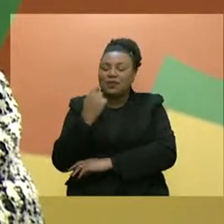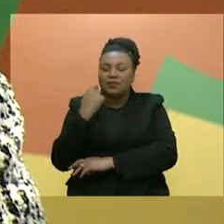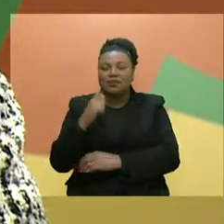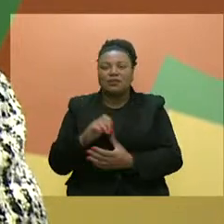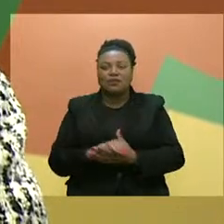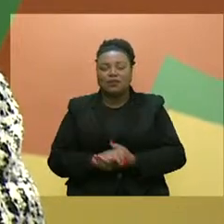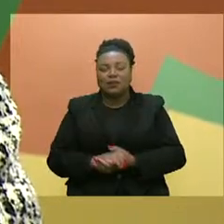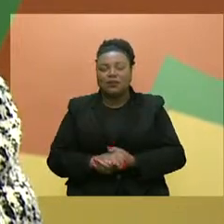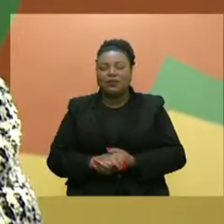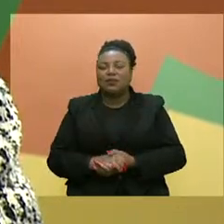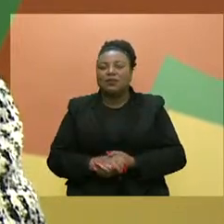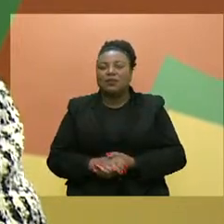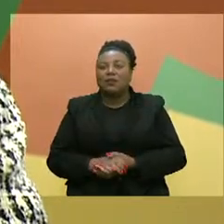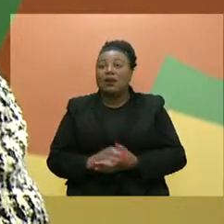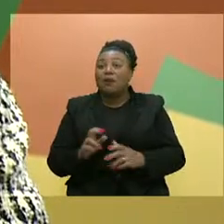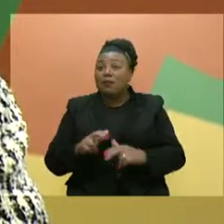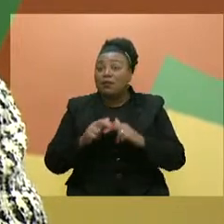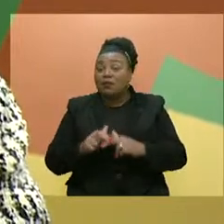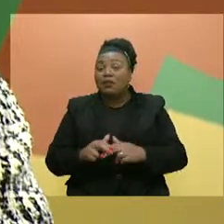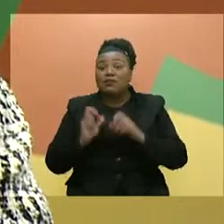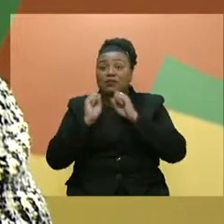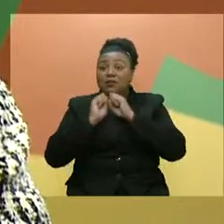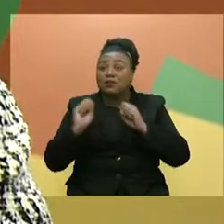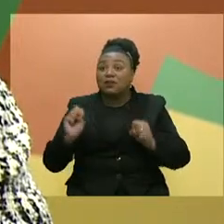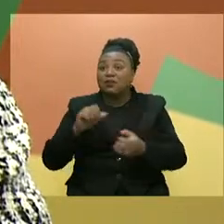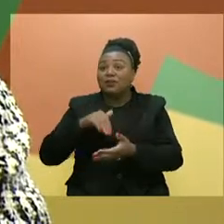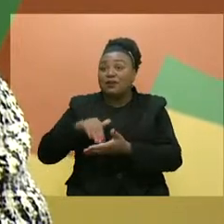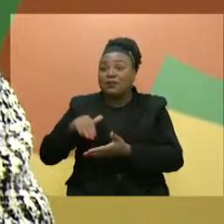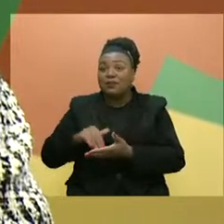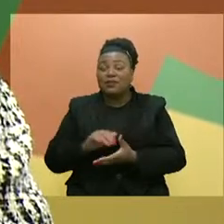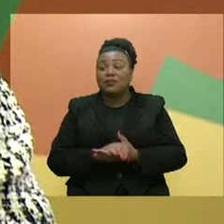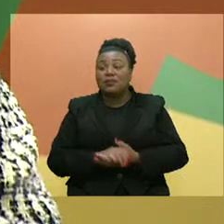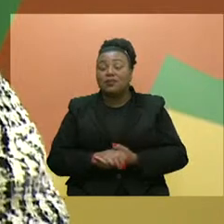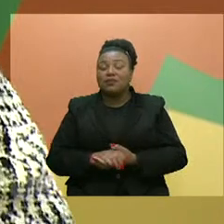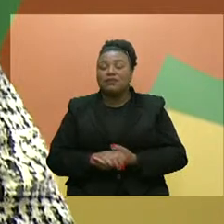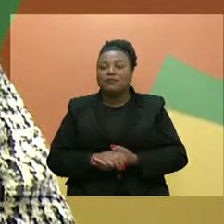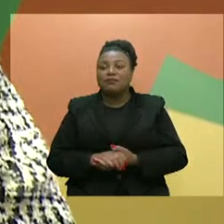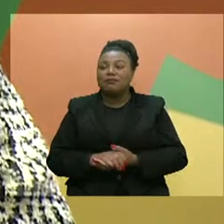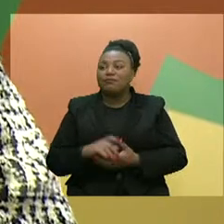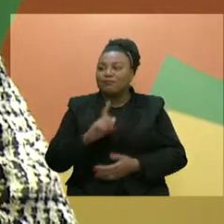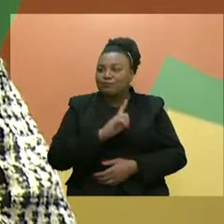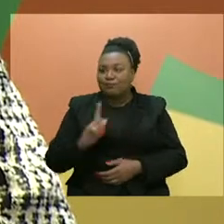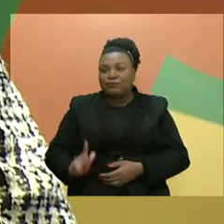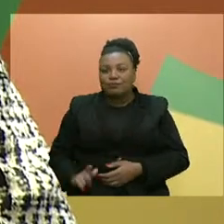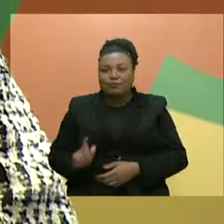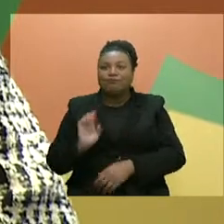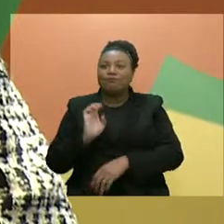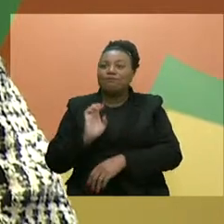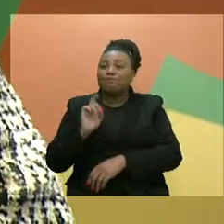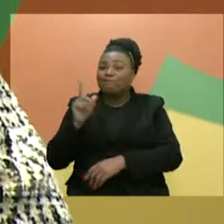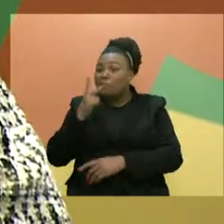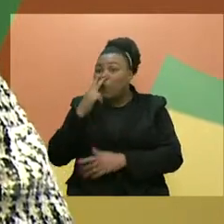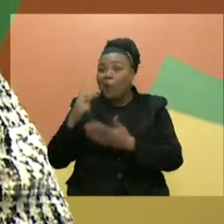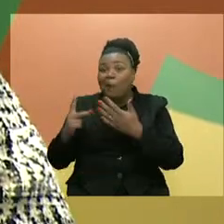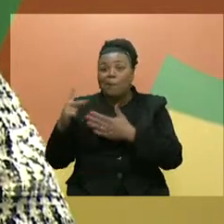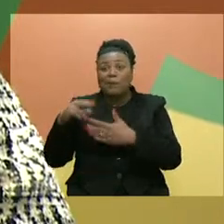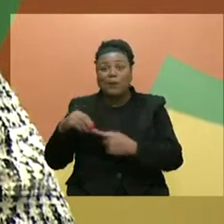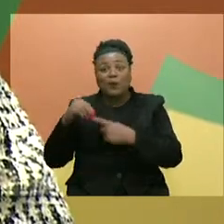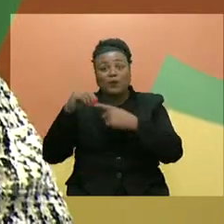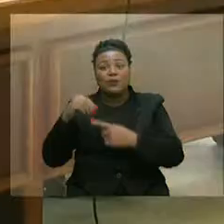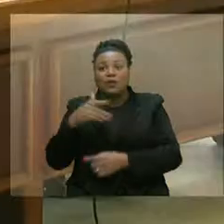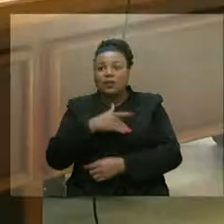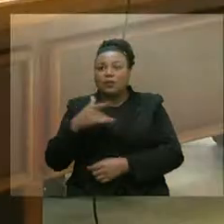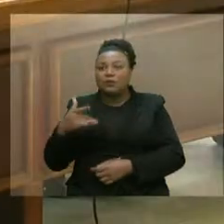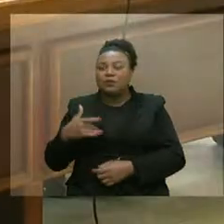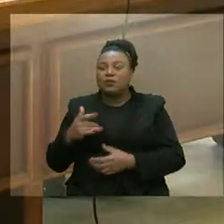e graças à secretária Arita, que coordena esse trabalho, e ao nosso governador, que priorizou realmente a